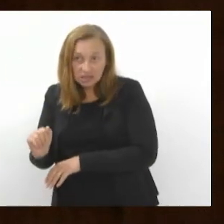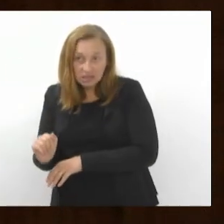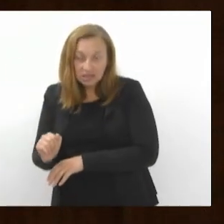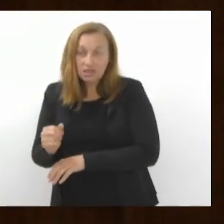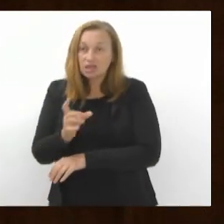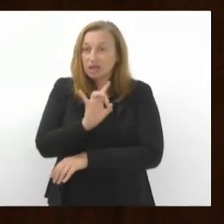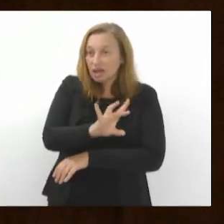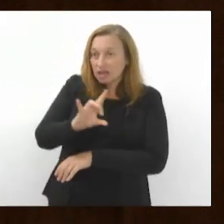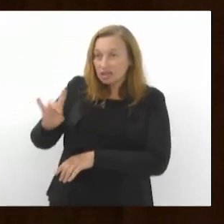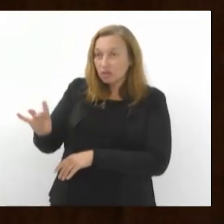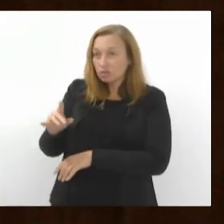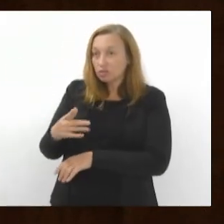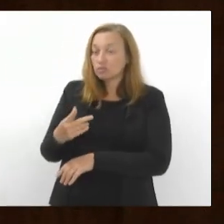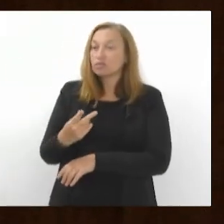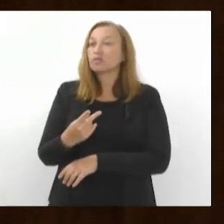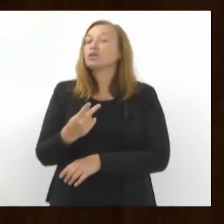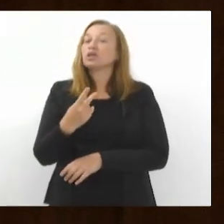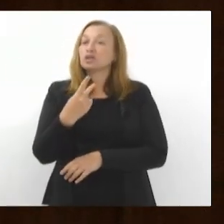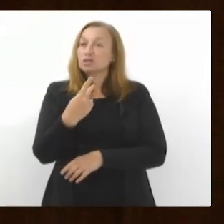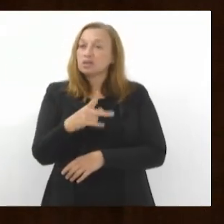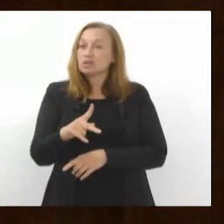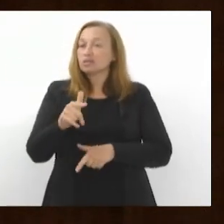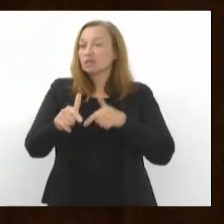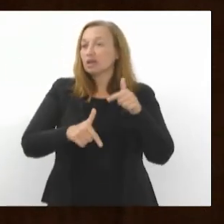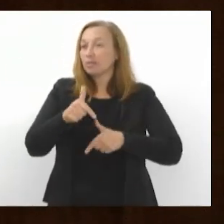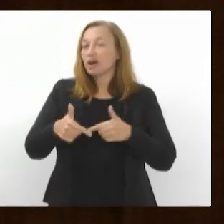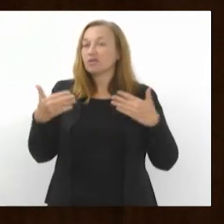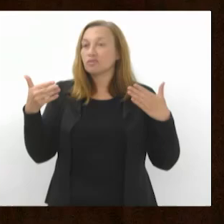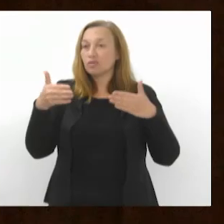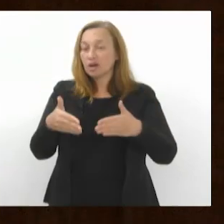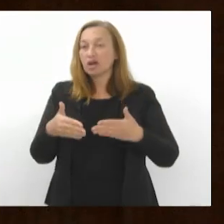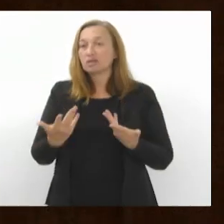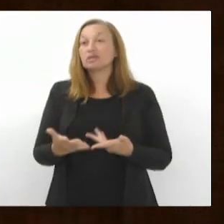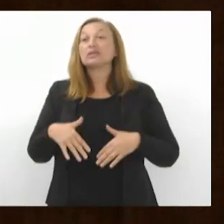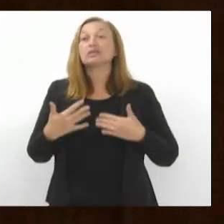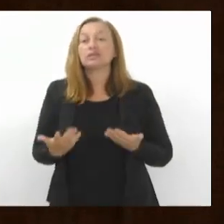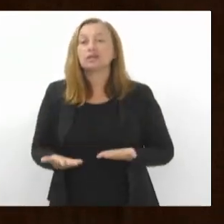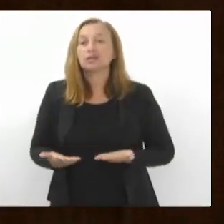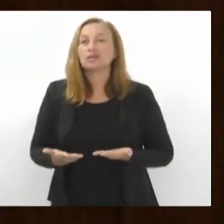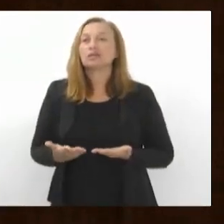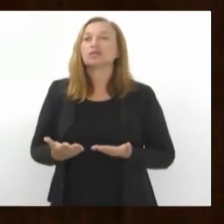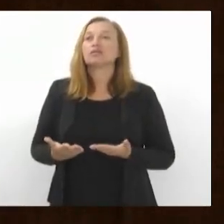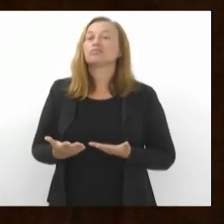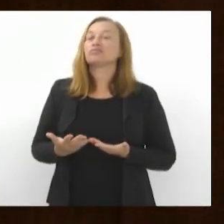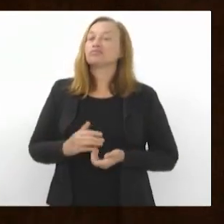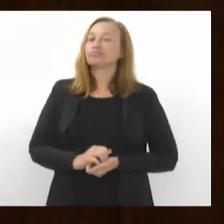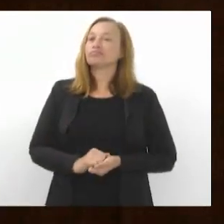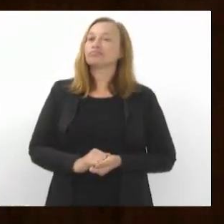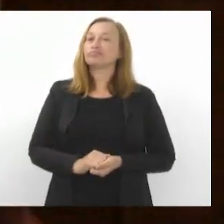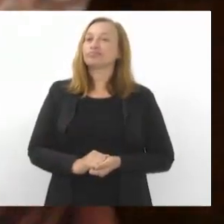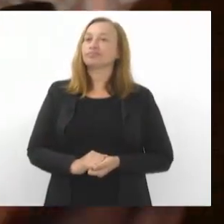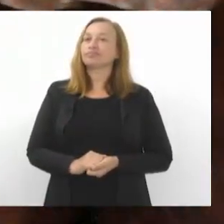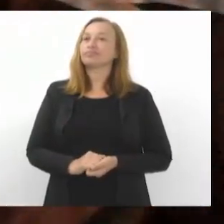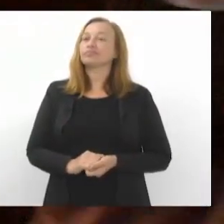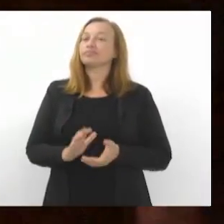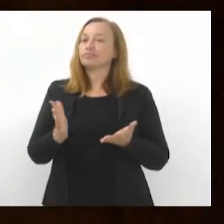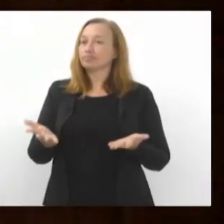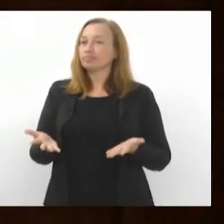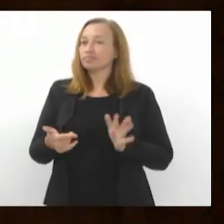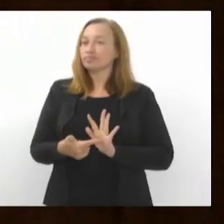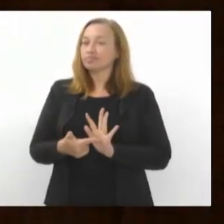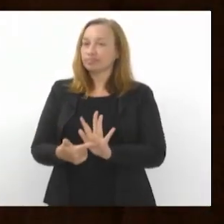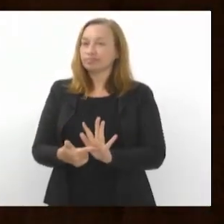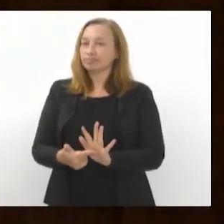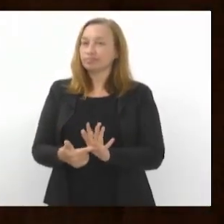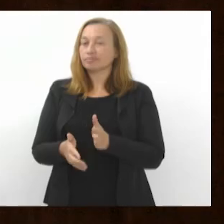cada um dentro das suas atribuições específicas. Assim, pois, está mediado o conflito e